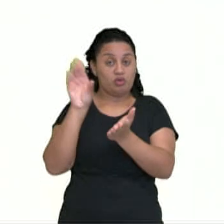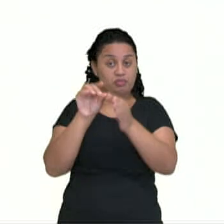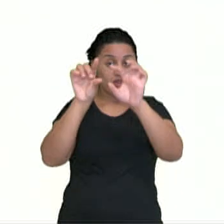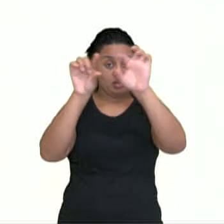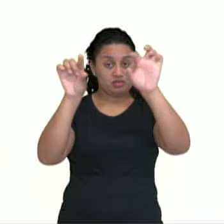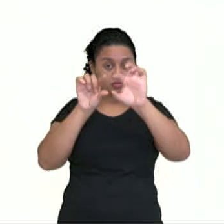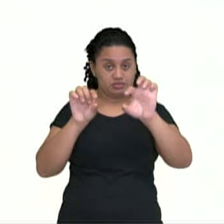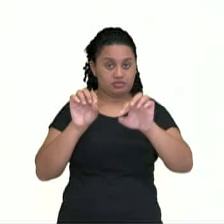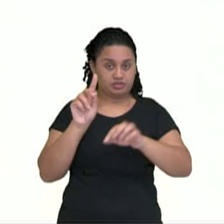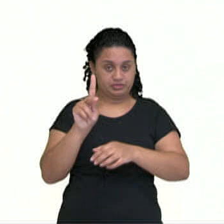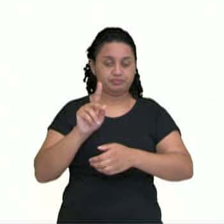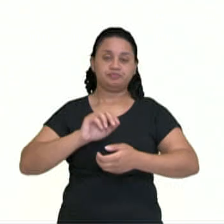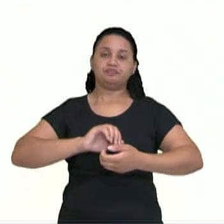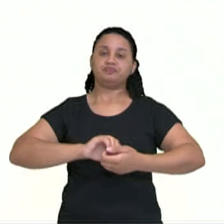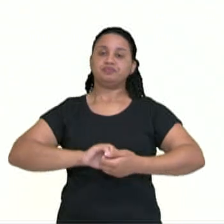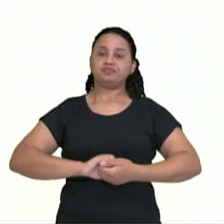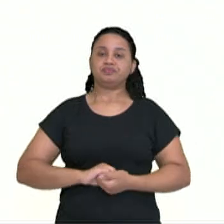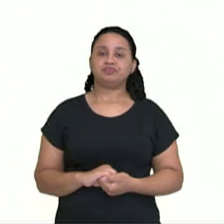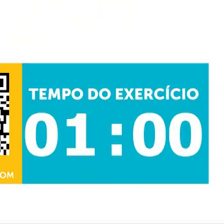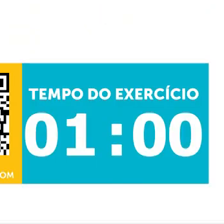responder agora.